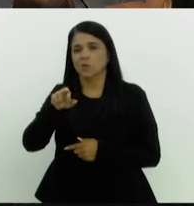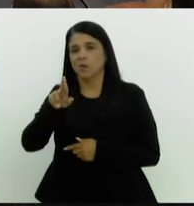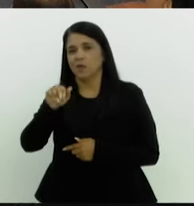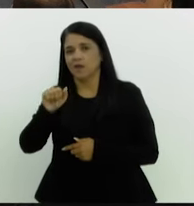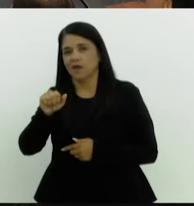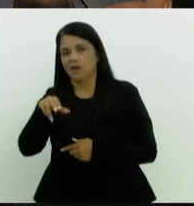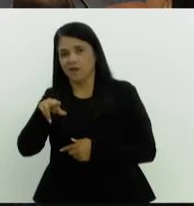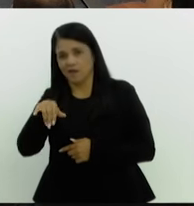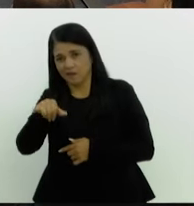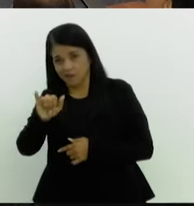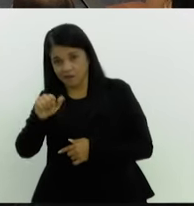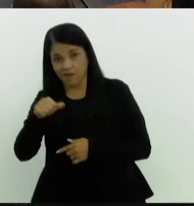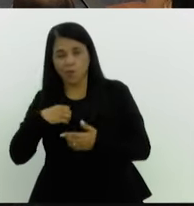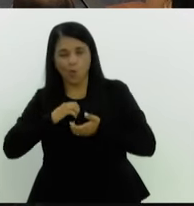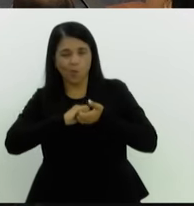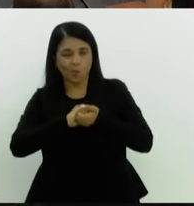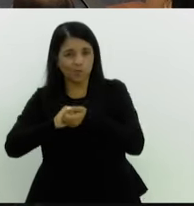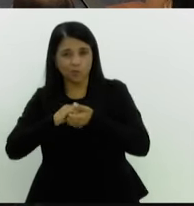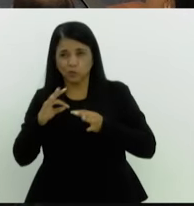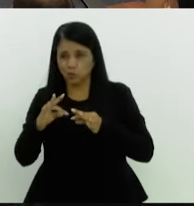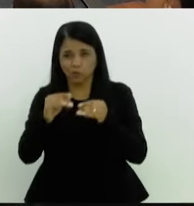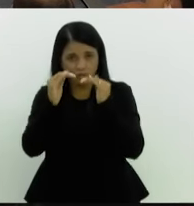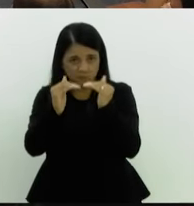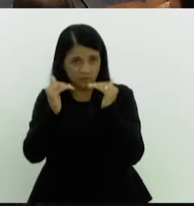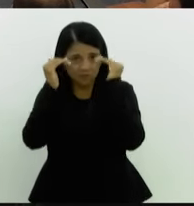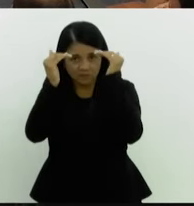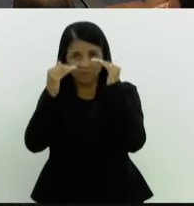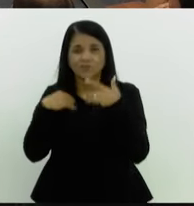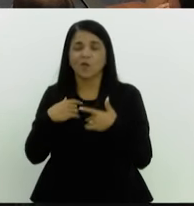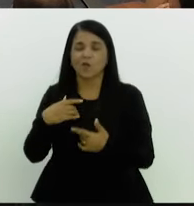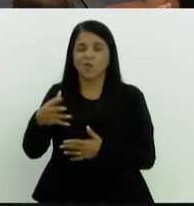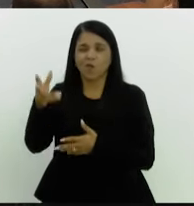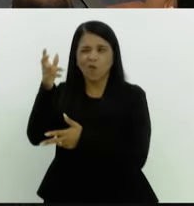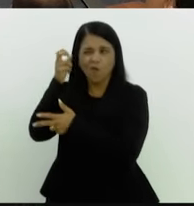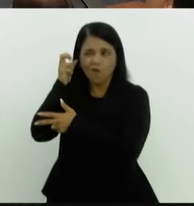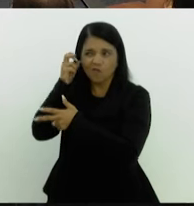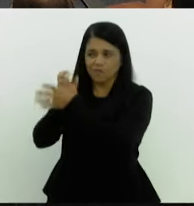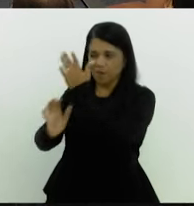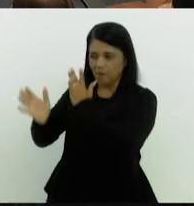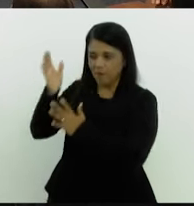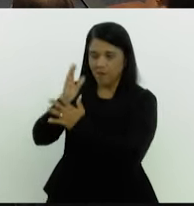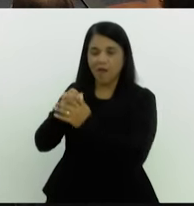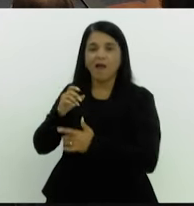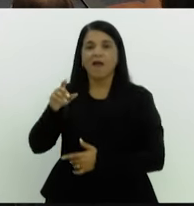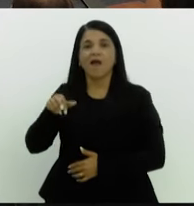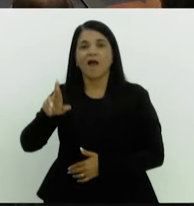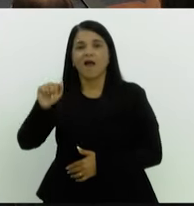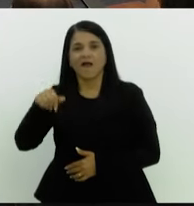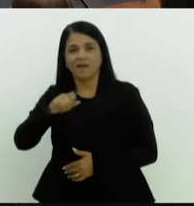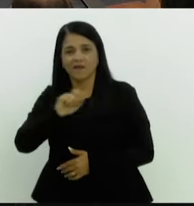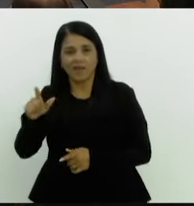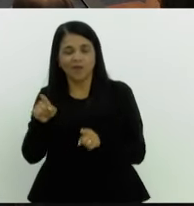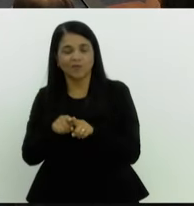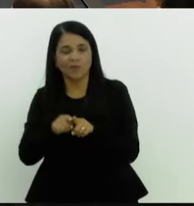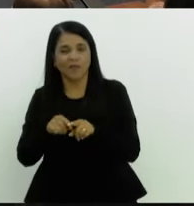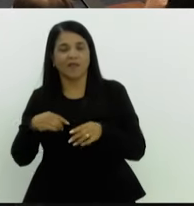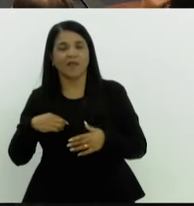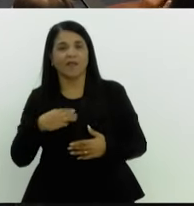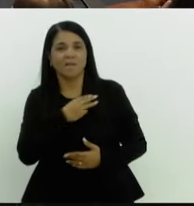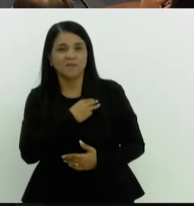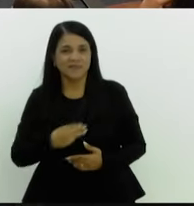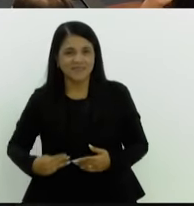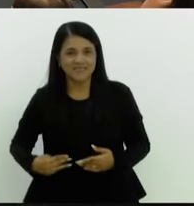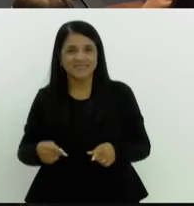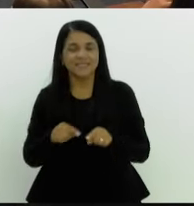cumprimento todas as autoridades eu ouvi atentamente a procuradora Raquel branquinho Maria Cláudia buken a nossa ministra Edilene